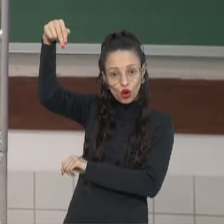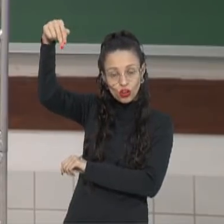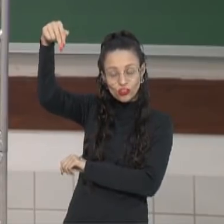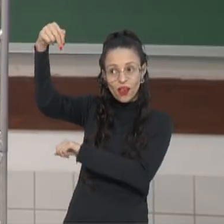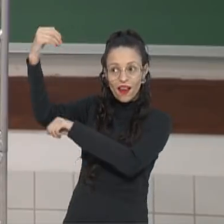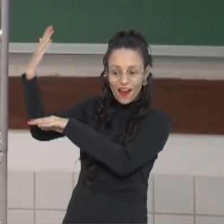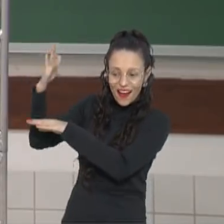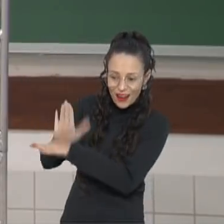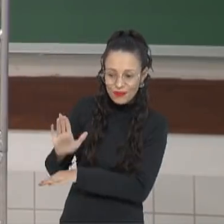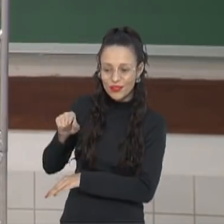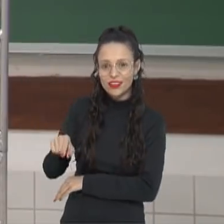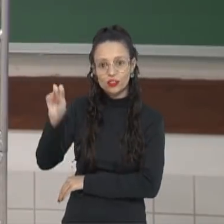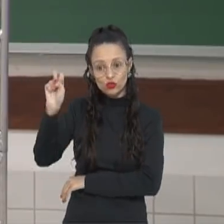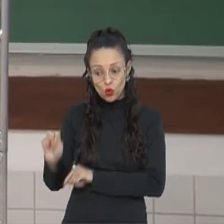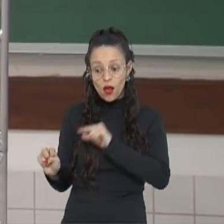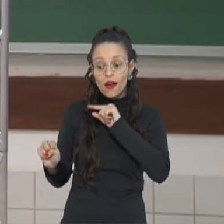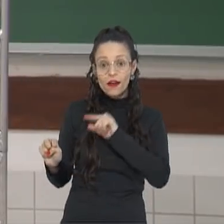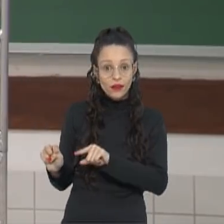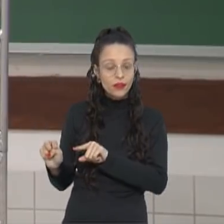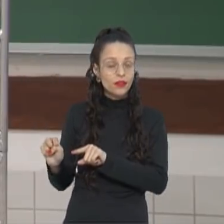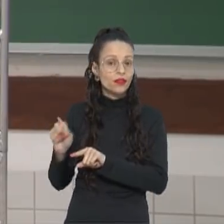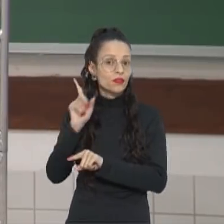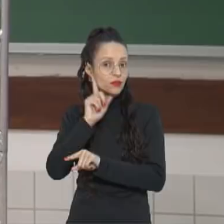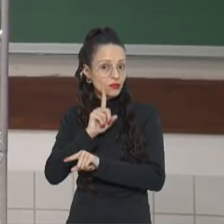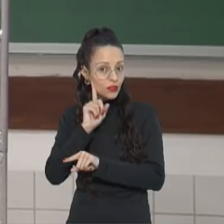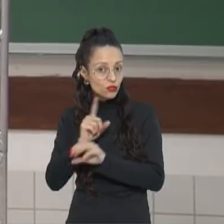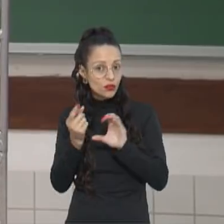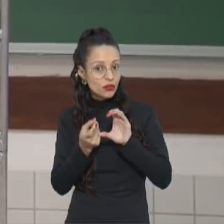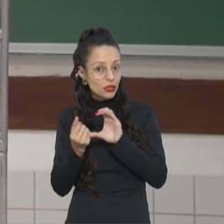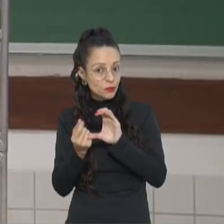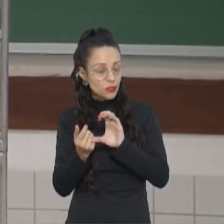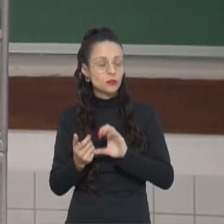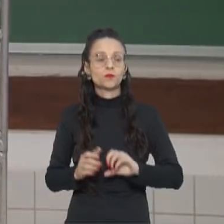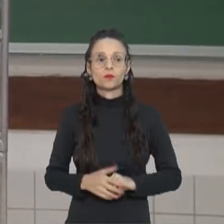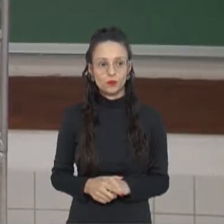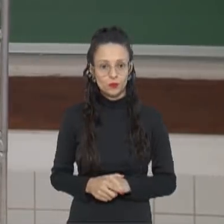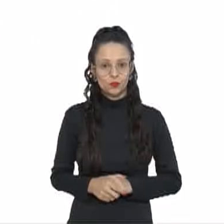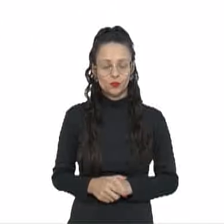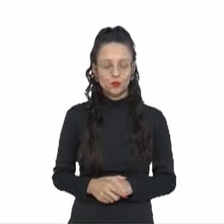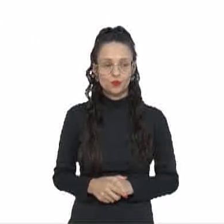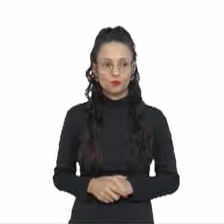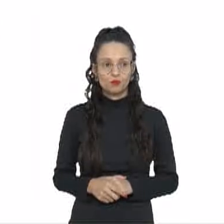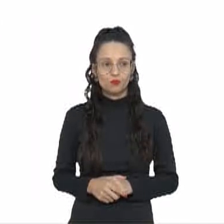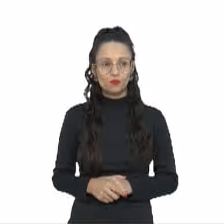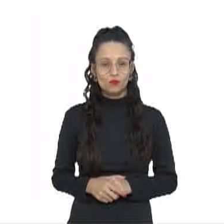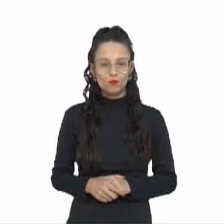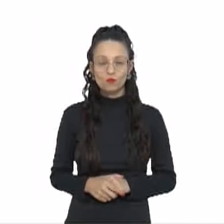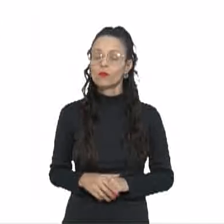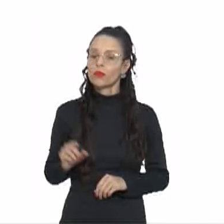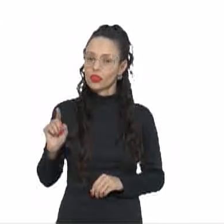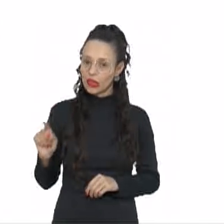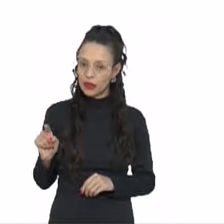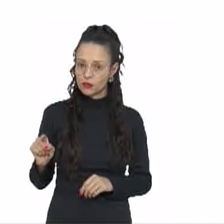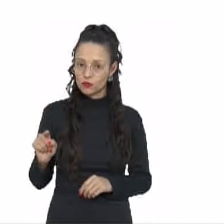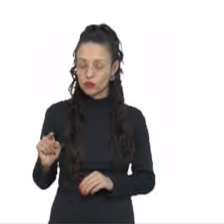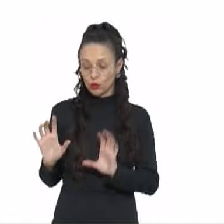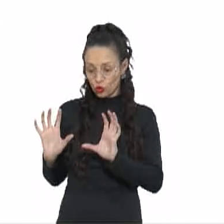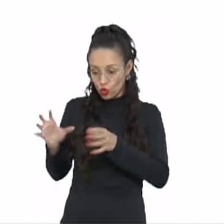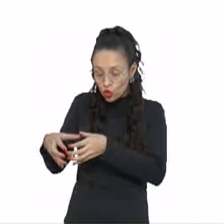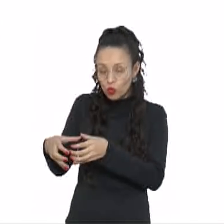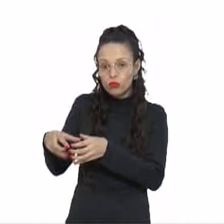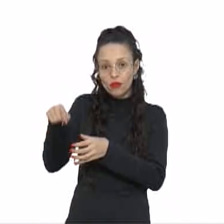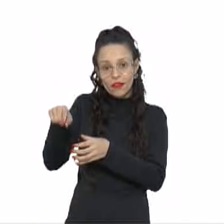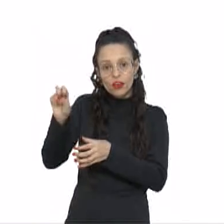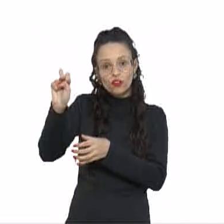do Sul, Estados Unidos, capitalista. Continuando. Esse grupo do Vietnã do Sul, eles